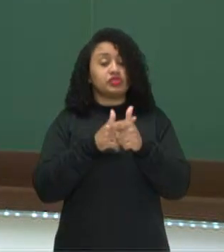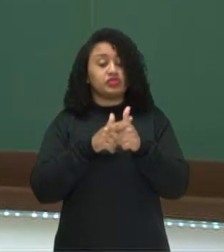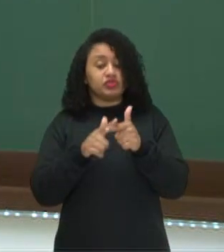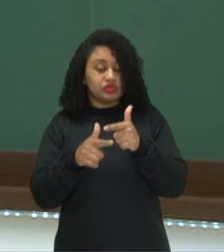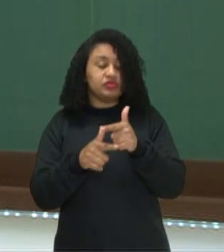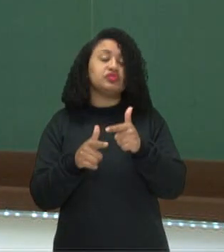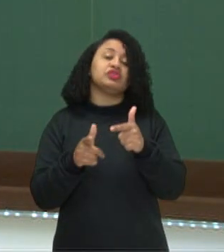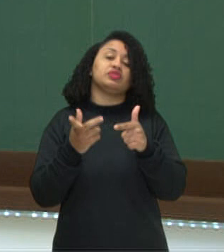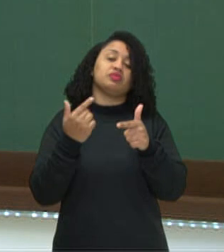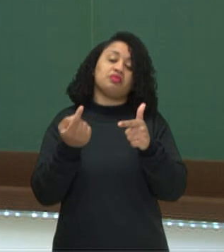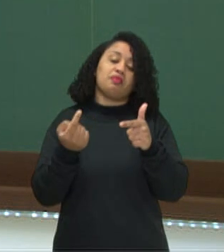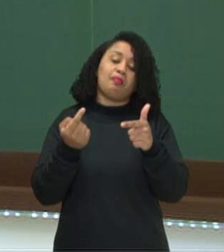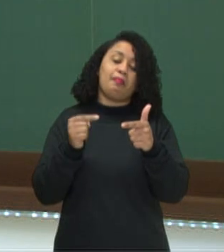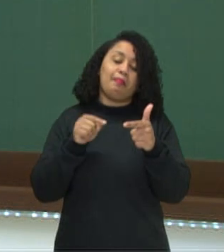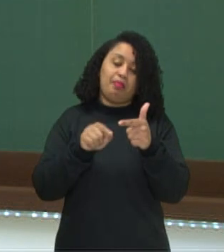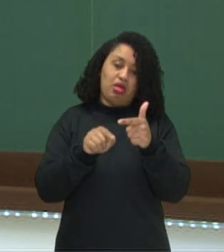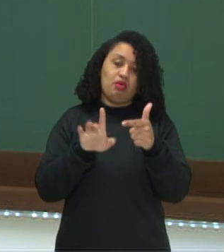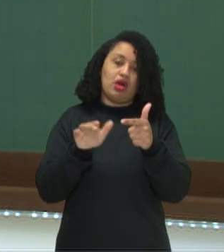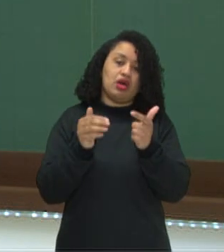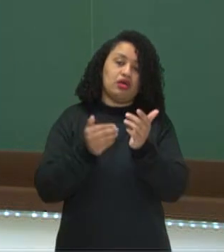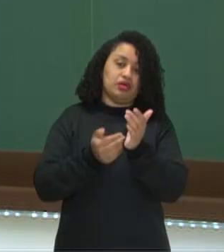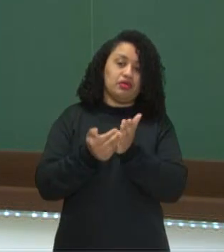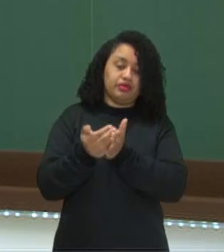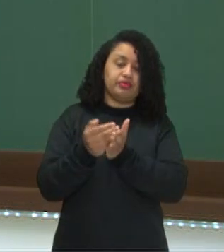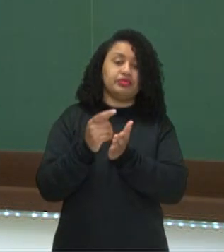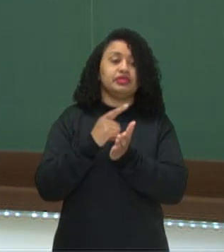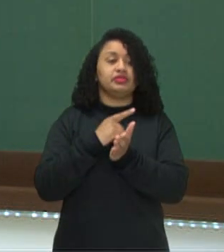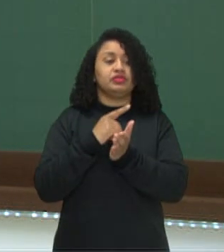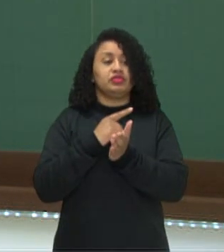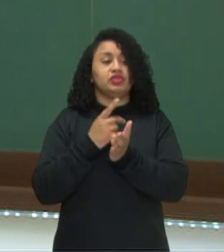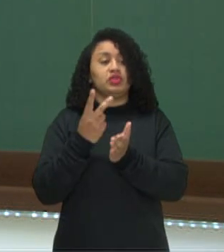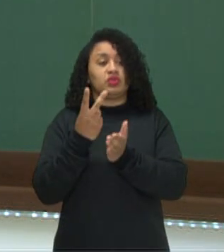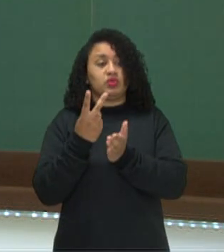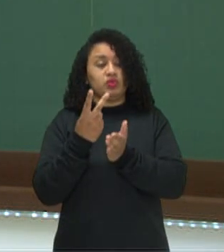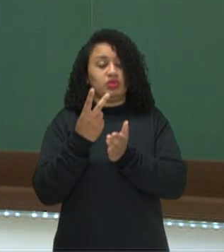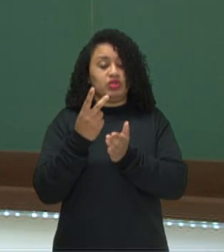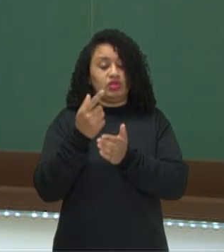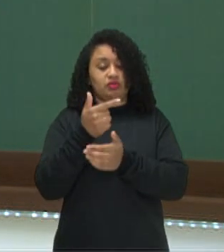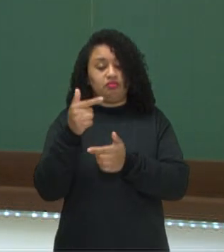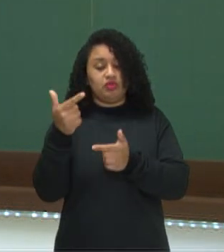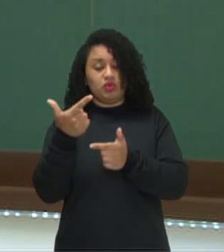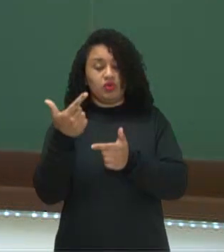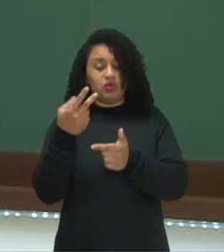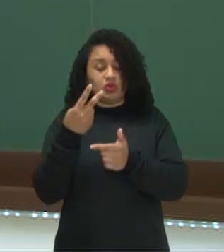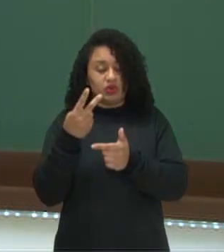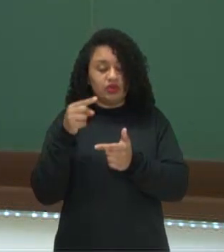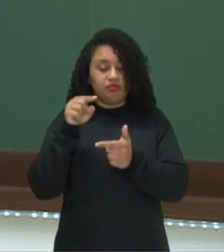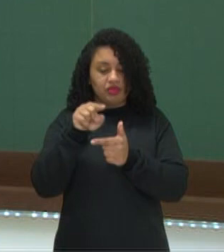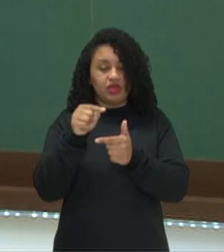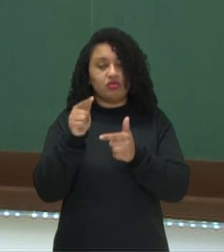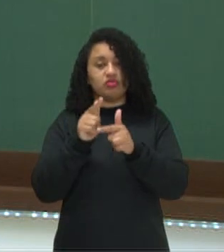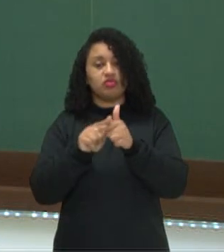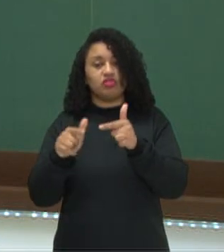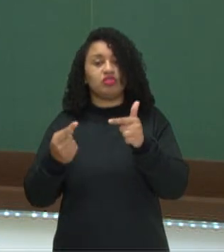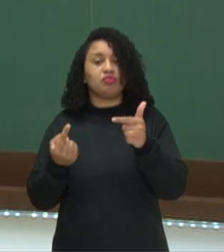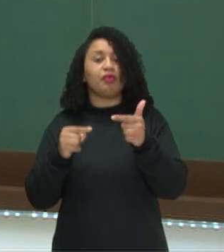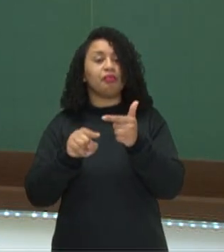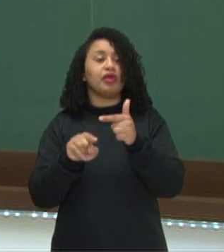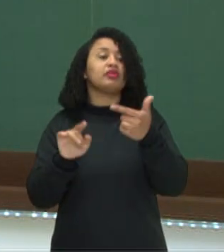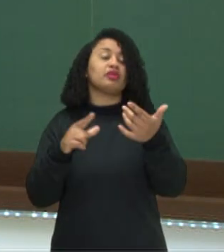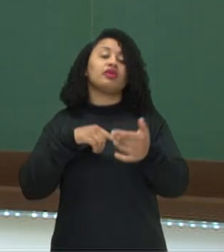Dividindo pela quantidade de bactérias que tinha no início, nós temos 2000 dividido por 1000, onde nós temos o